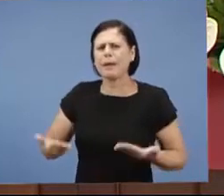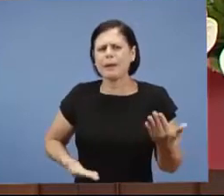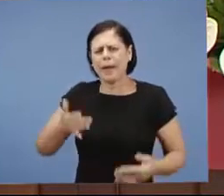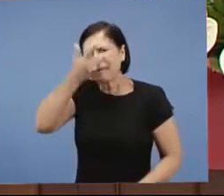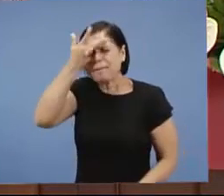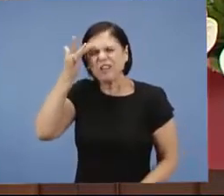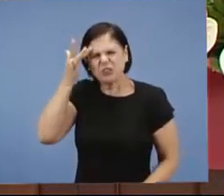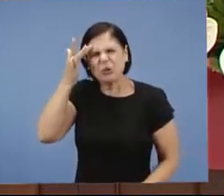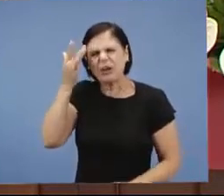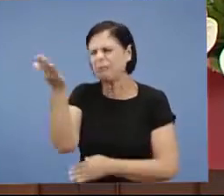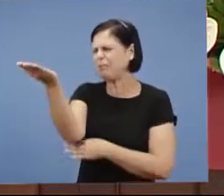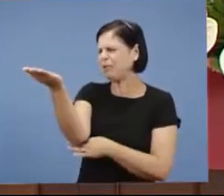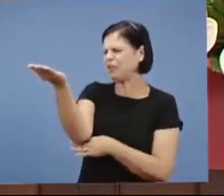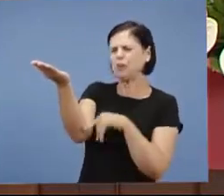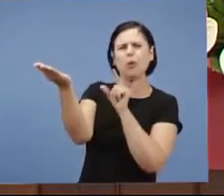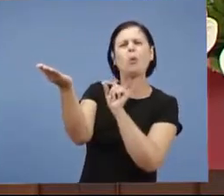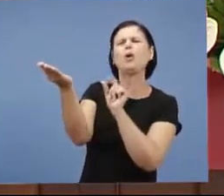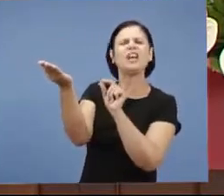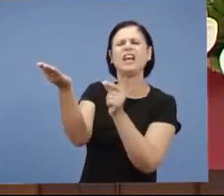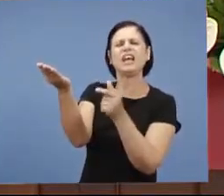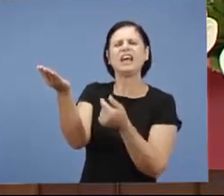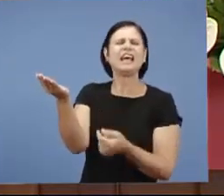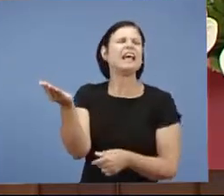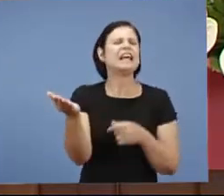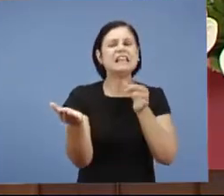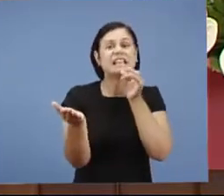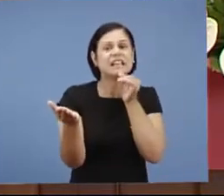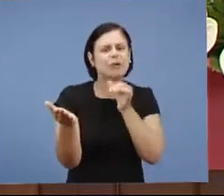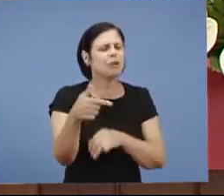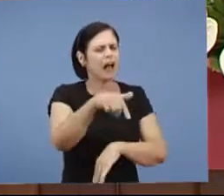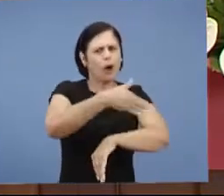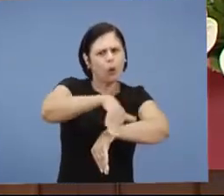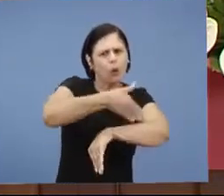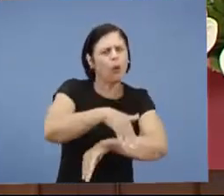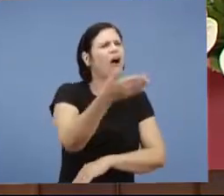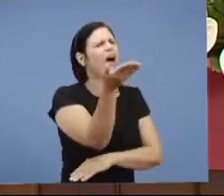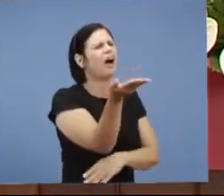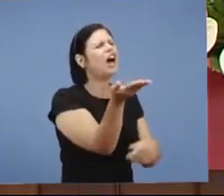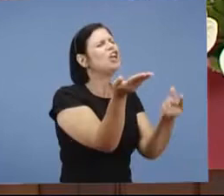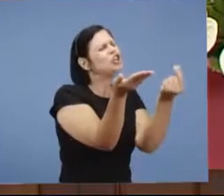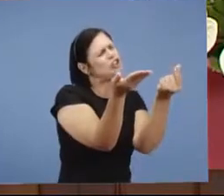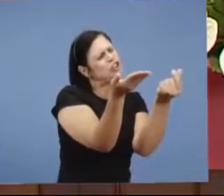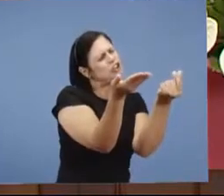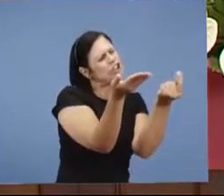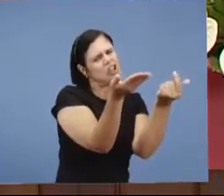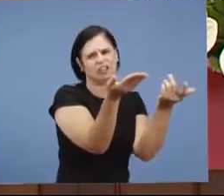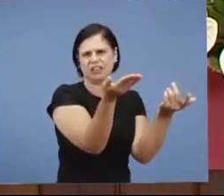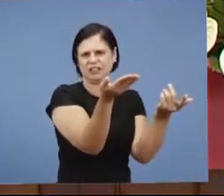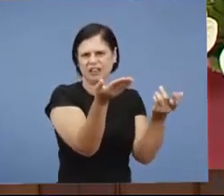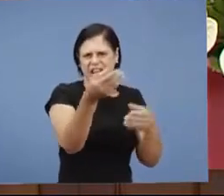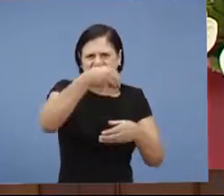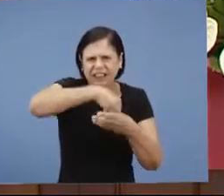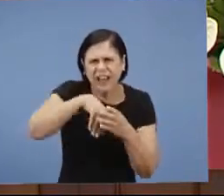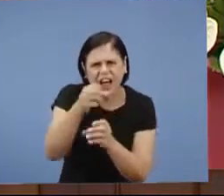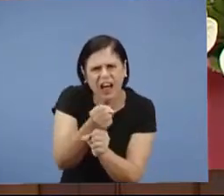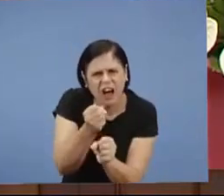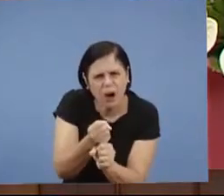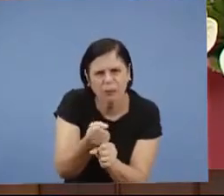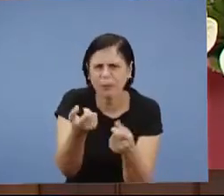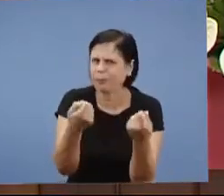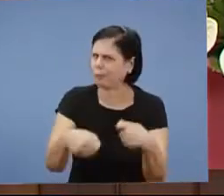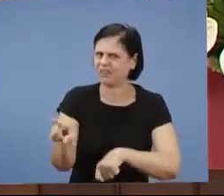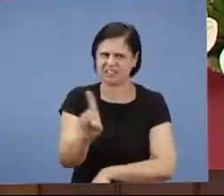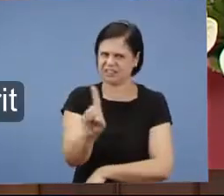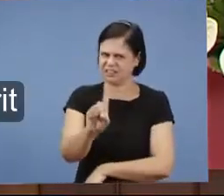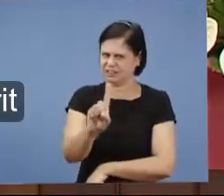nem o conhecem. Uma esmola é para até autossatisfação de quem está dando 2 centavos. Nós